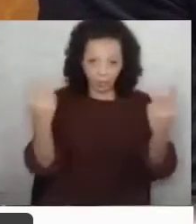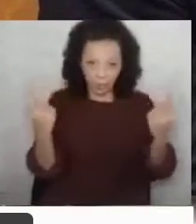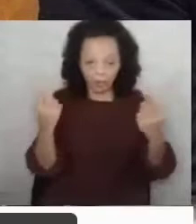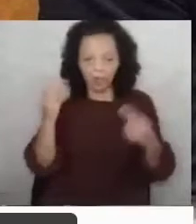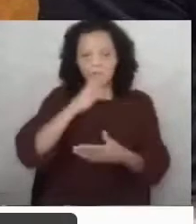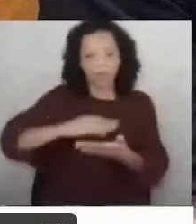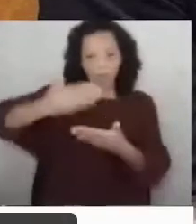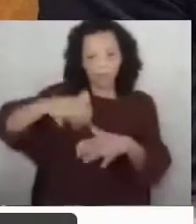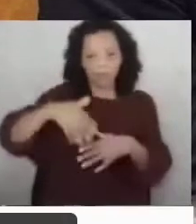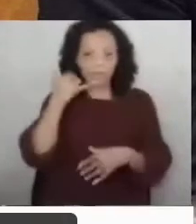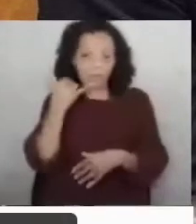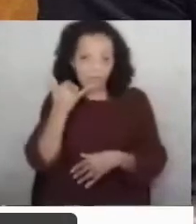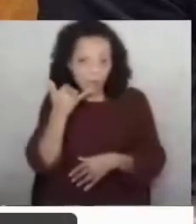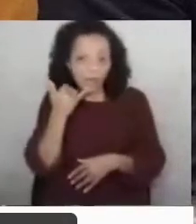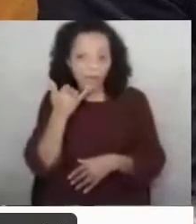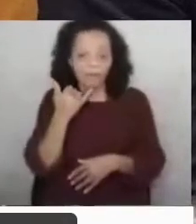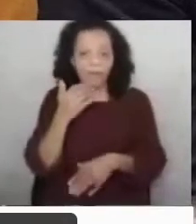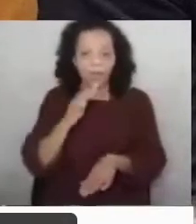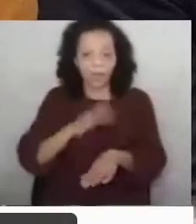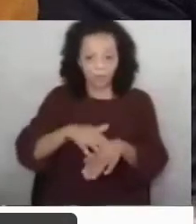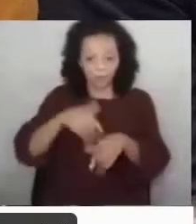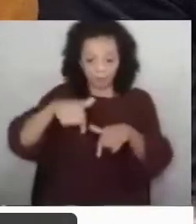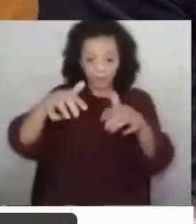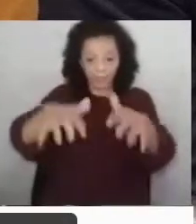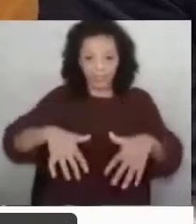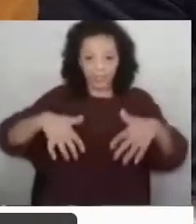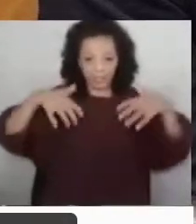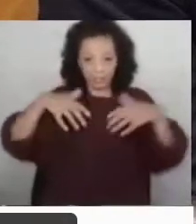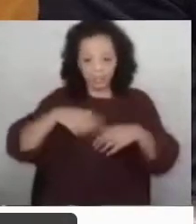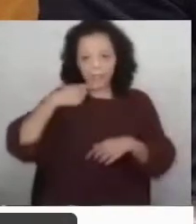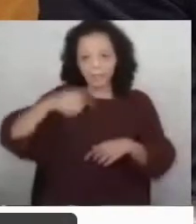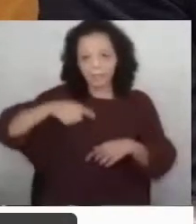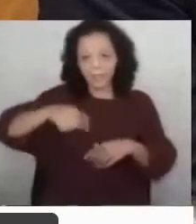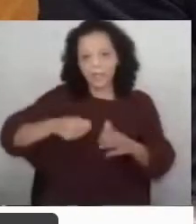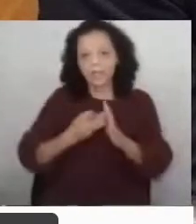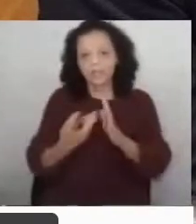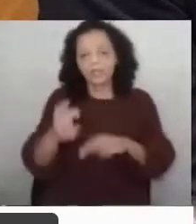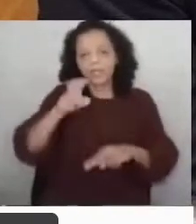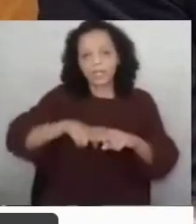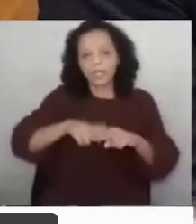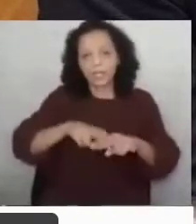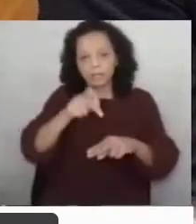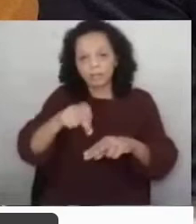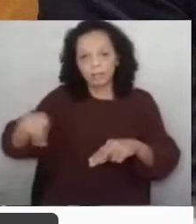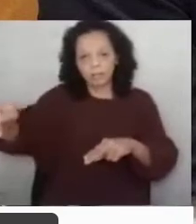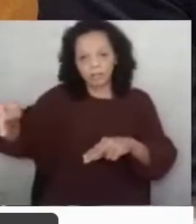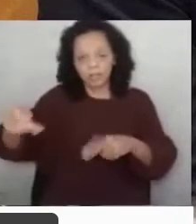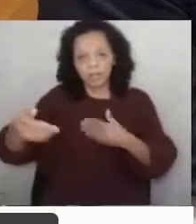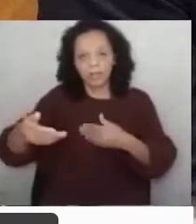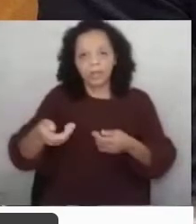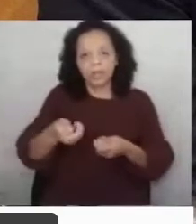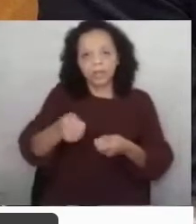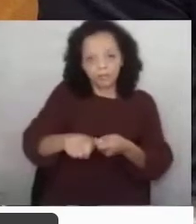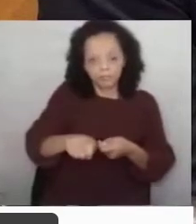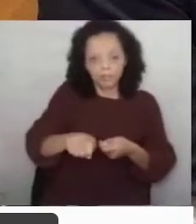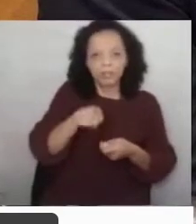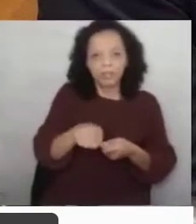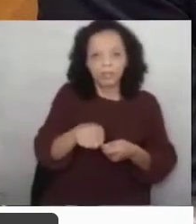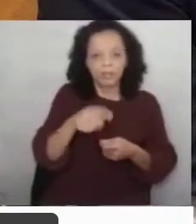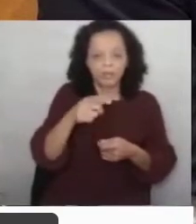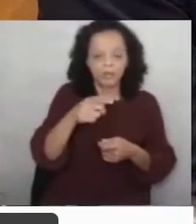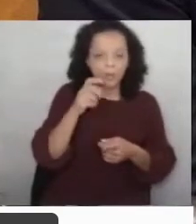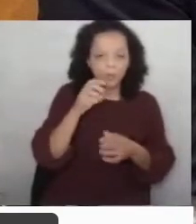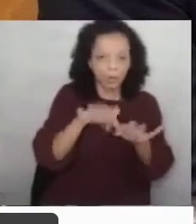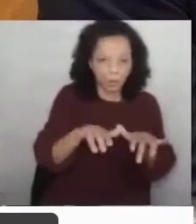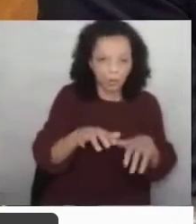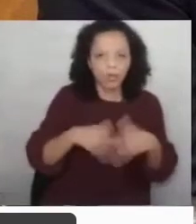o telemóvel no decurso desta Assembleia quantas vezes abandonou sua cadeira e não bloqueou o computador ou Que medidas de segurança adota quando